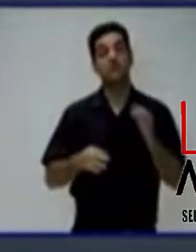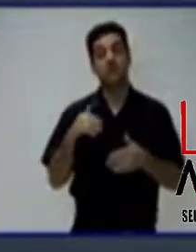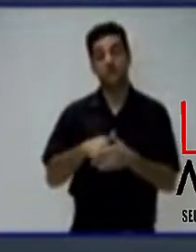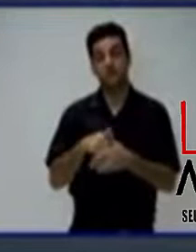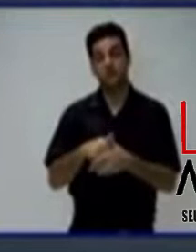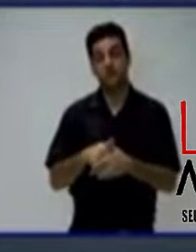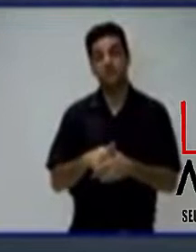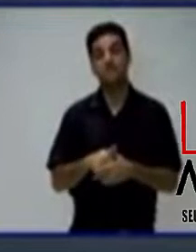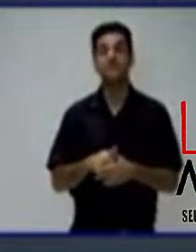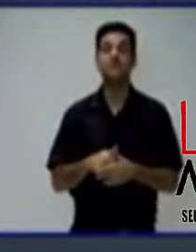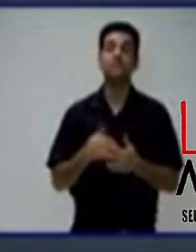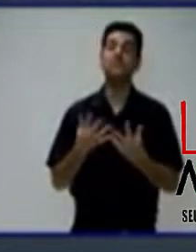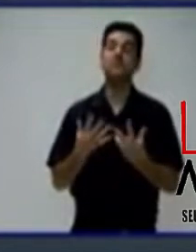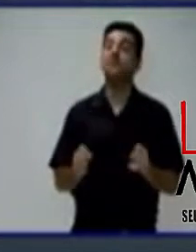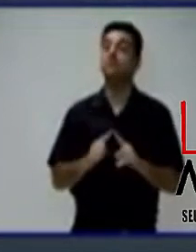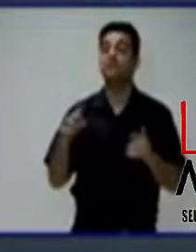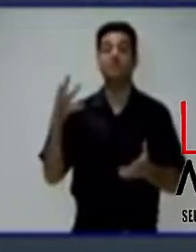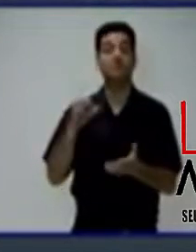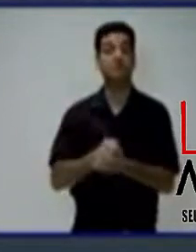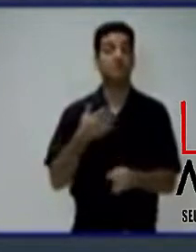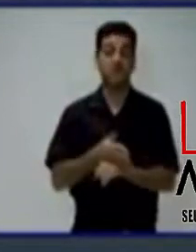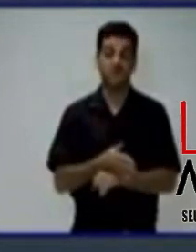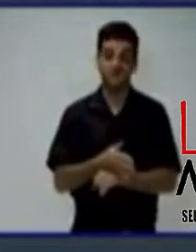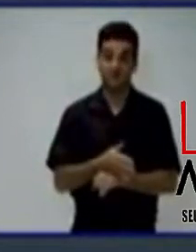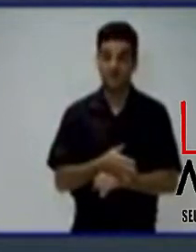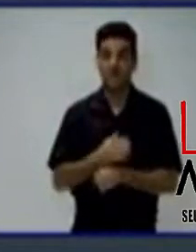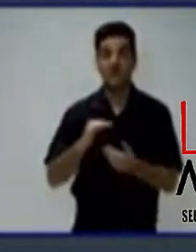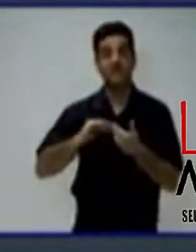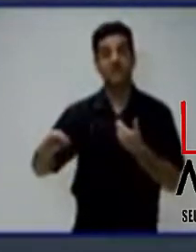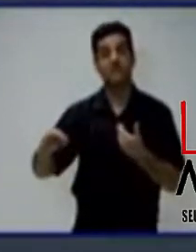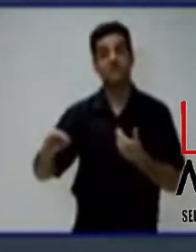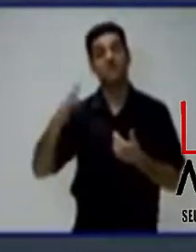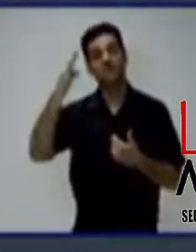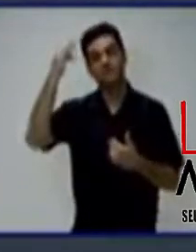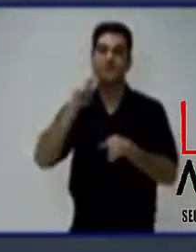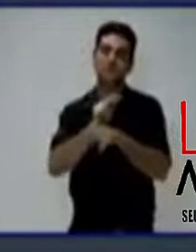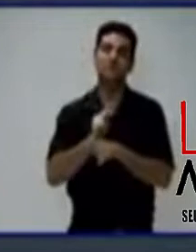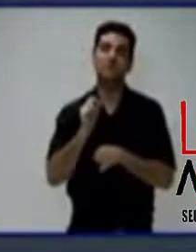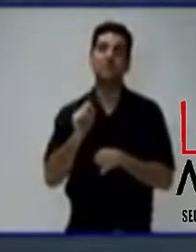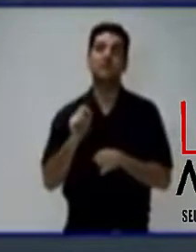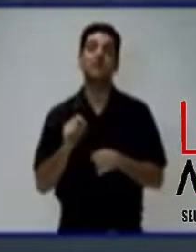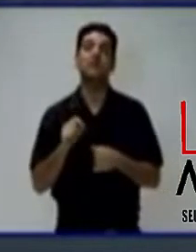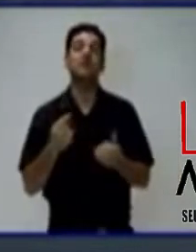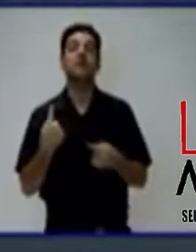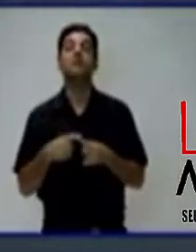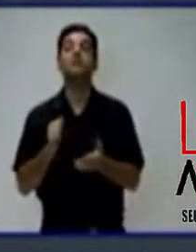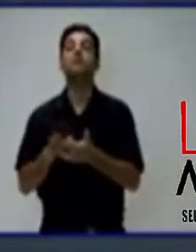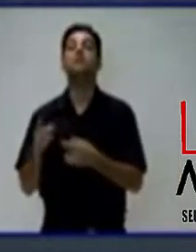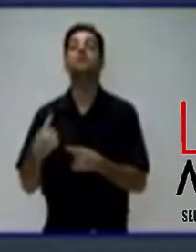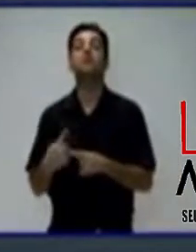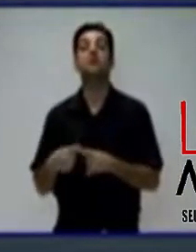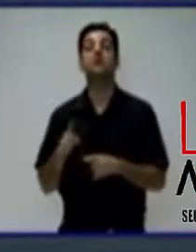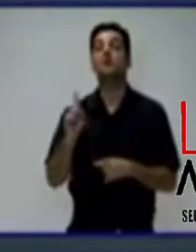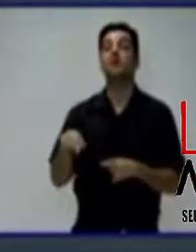havia indeferido o registro de candidatura, afastando a tese da defesa de que a causa de demissão